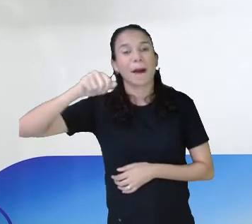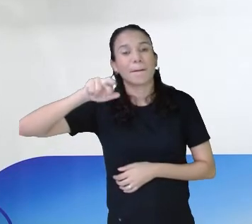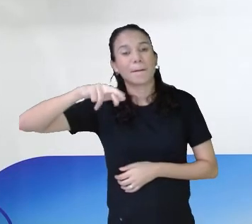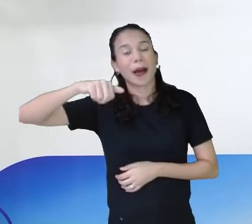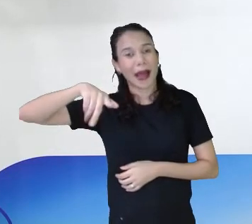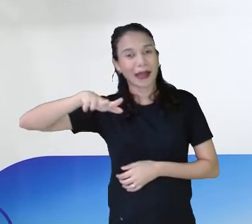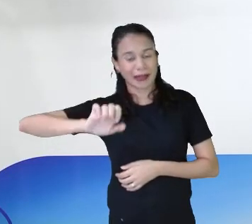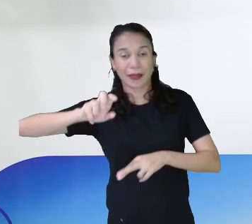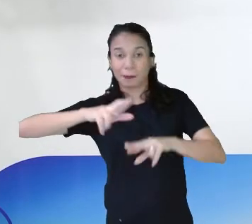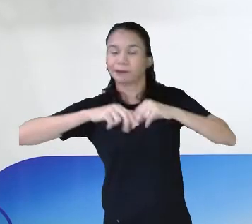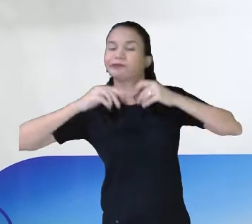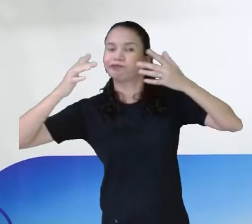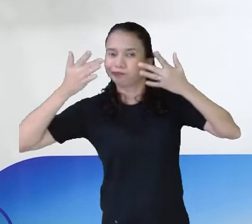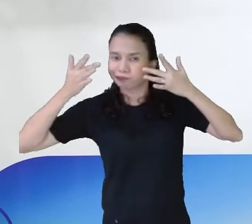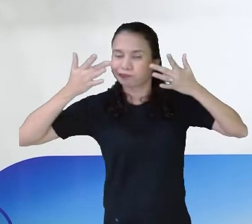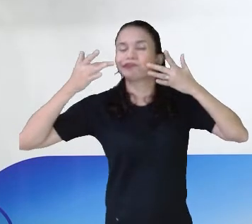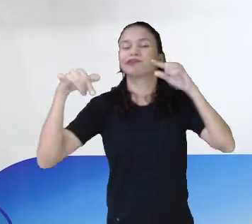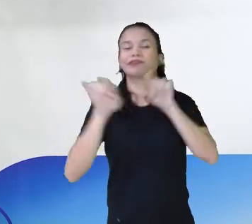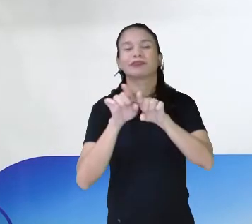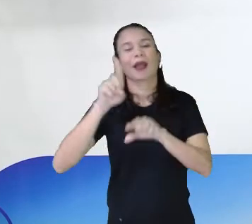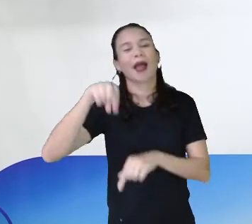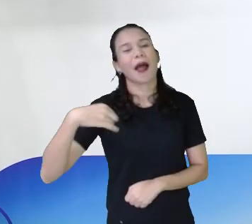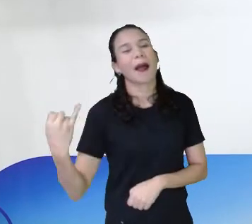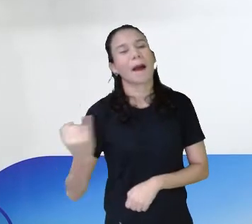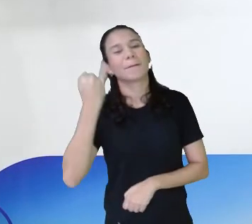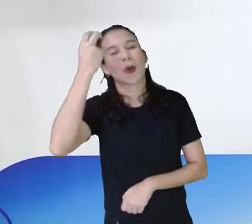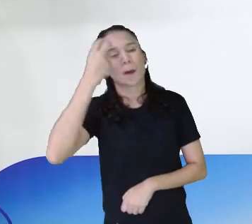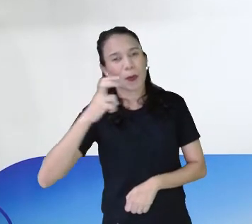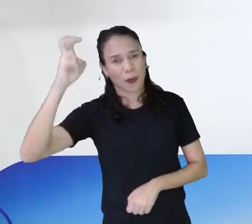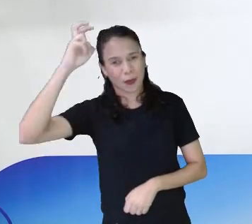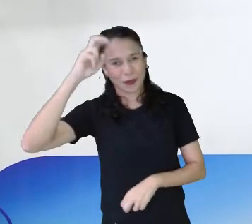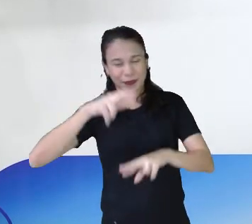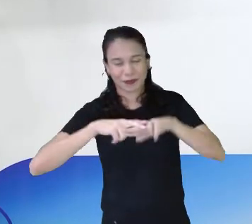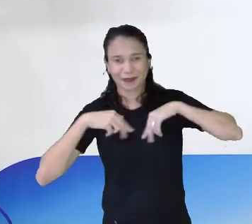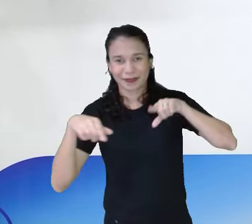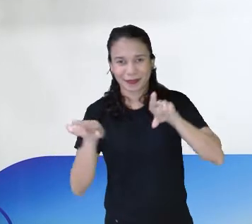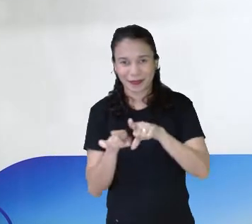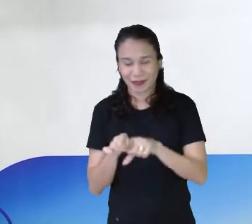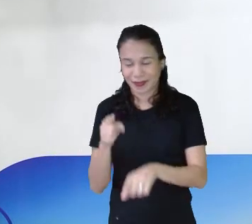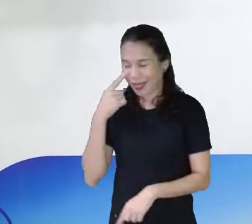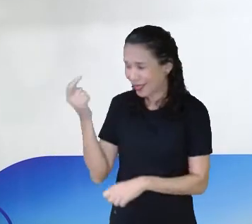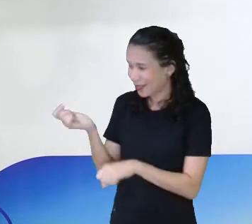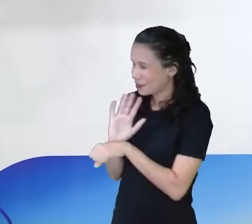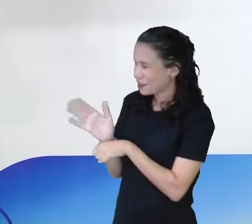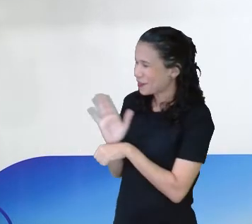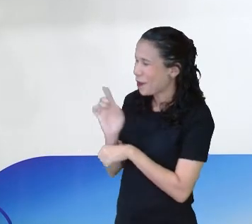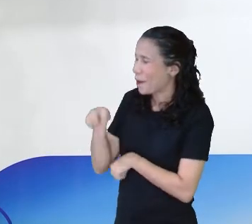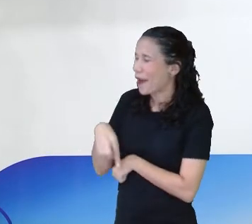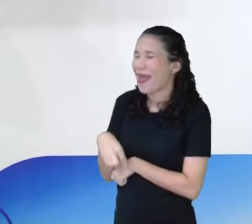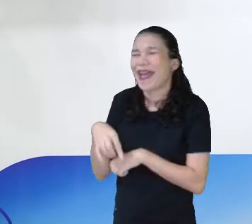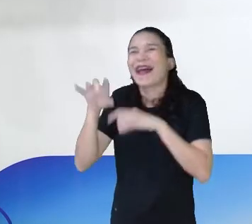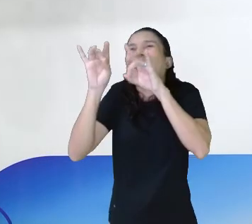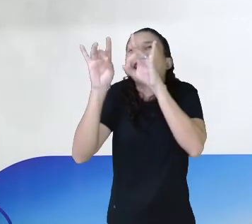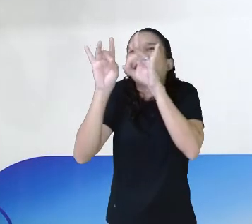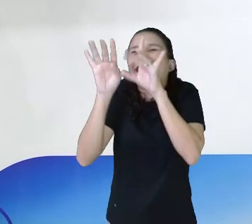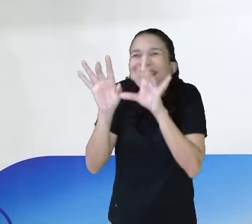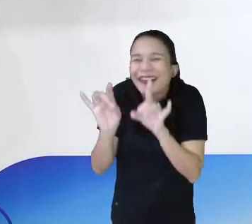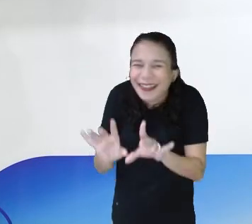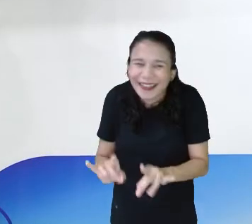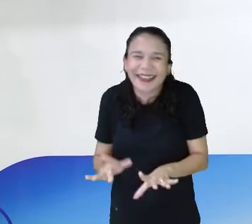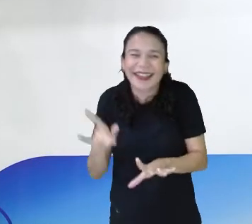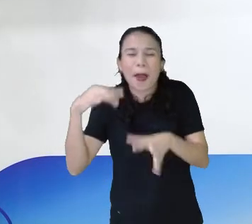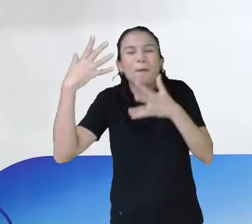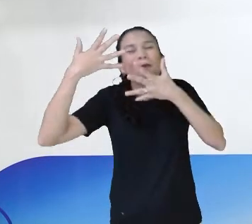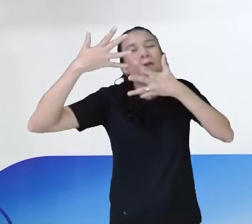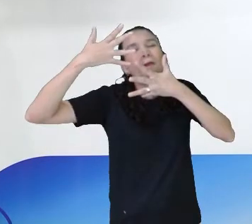Então, teatros também são muito importantes para a nossa cultura. E o Cinema São Luís é uma coisa assim à parte, né? Porque é